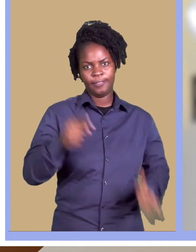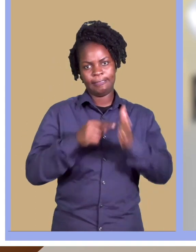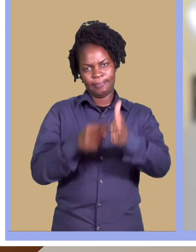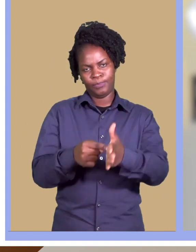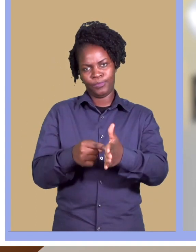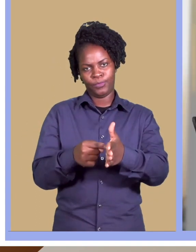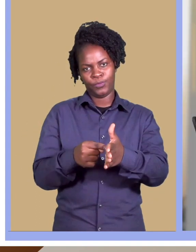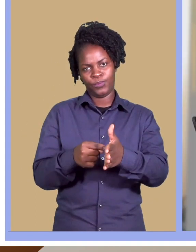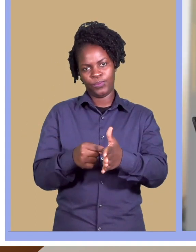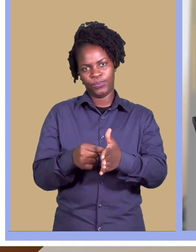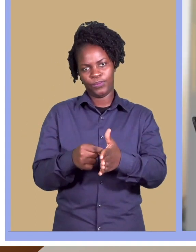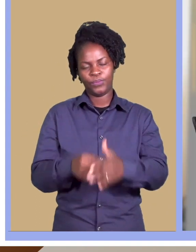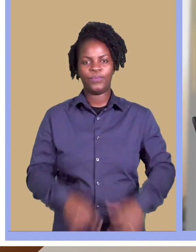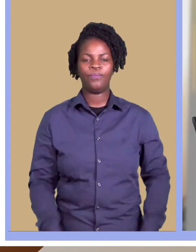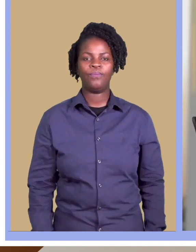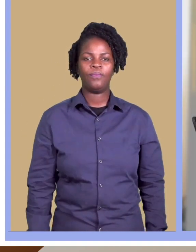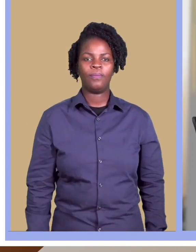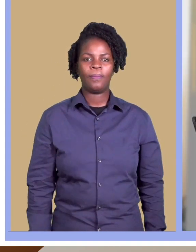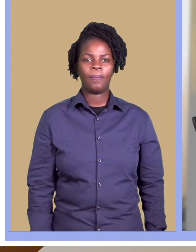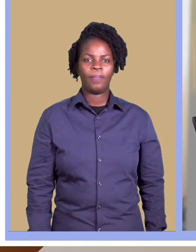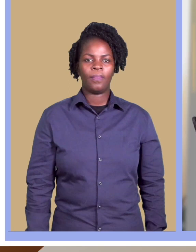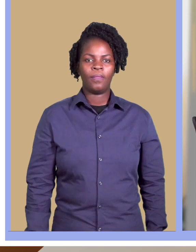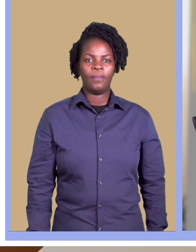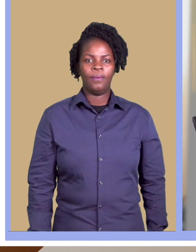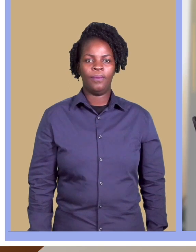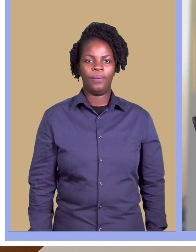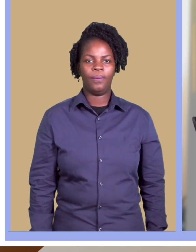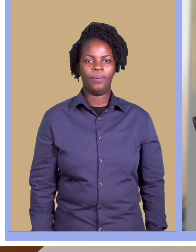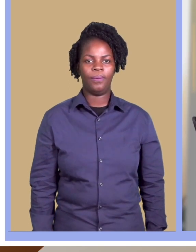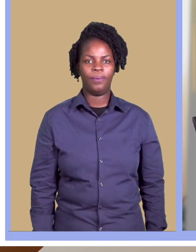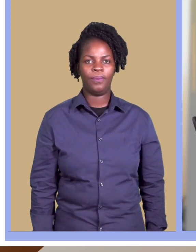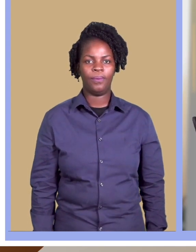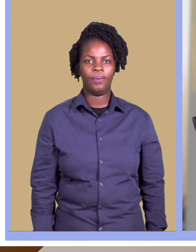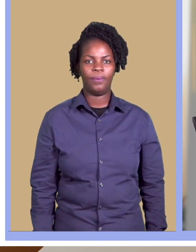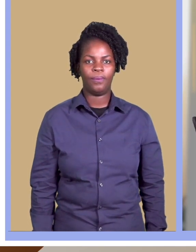exemplo, um serviço de, vamos lá,